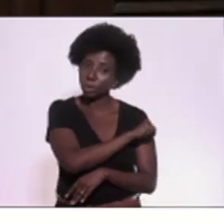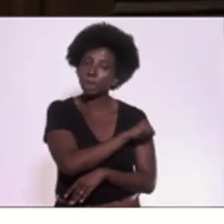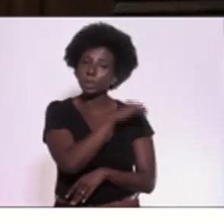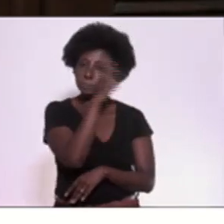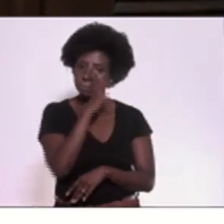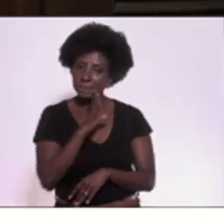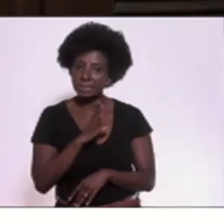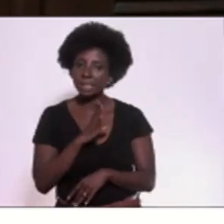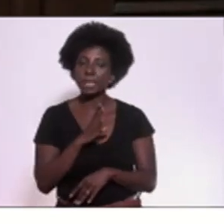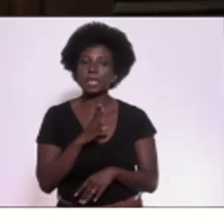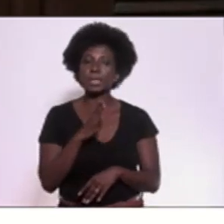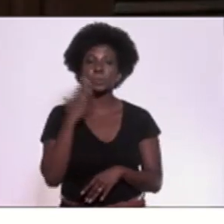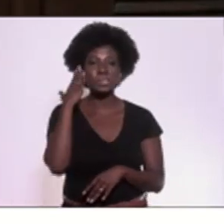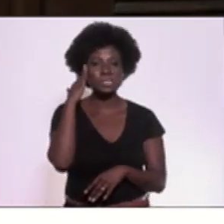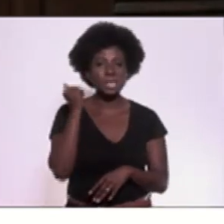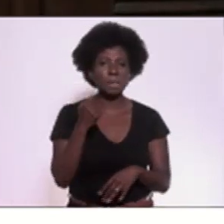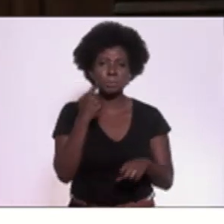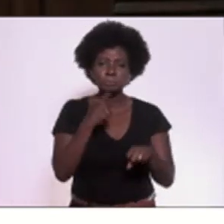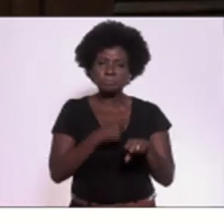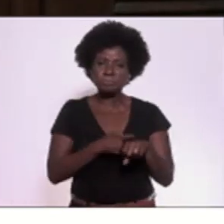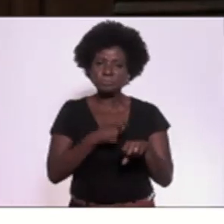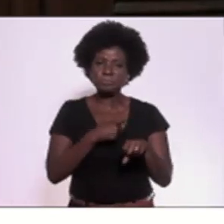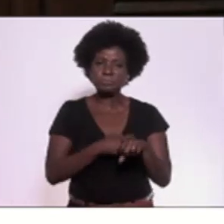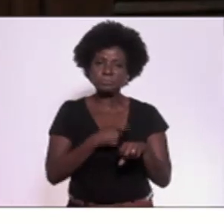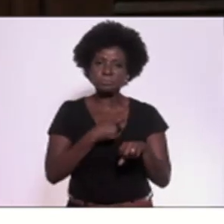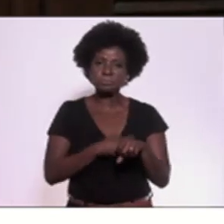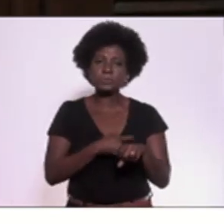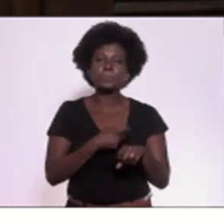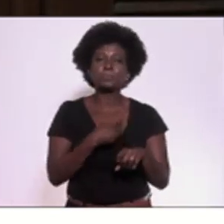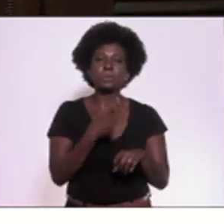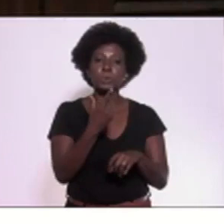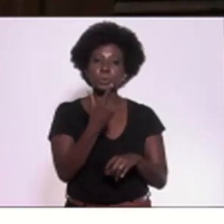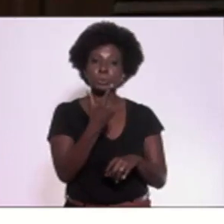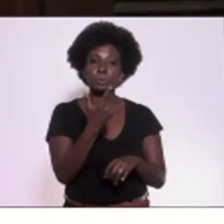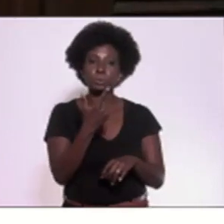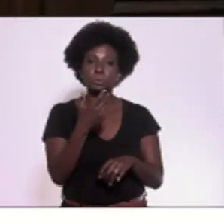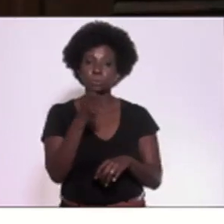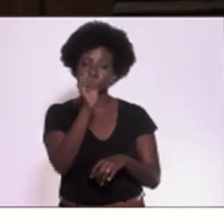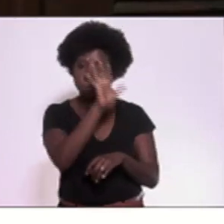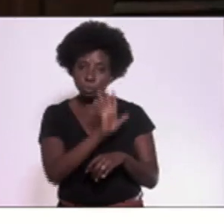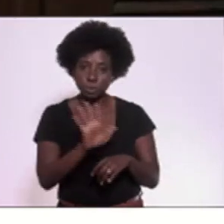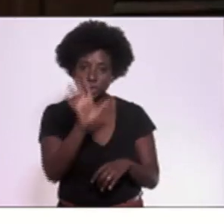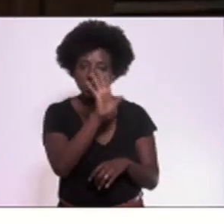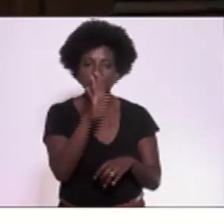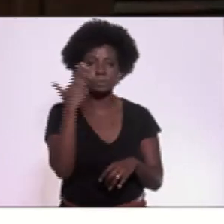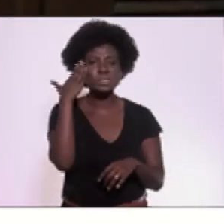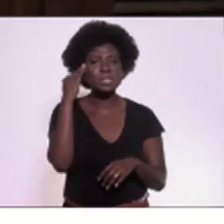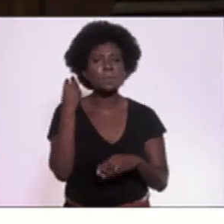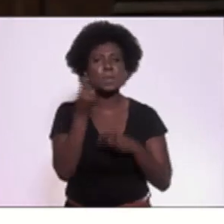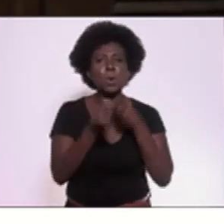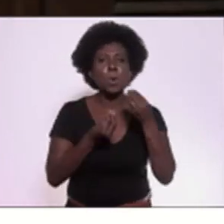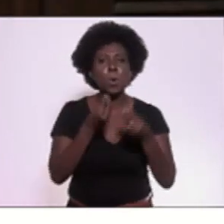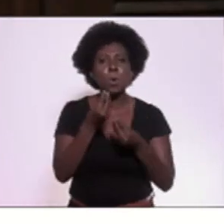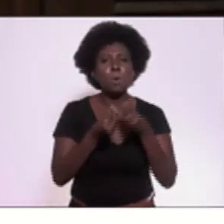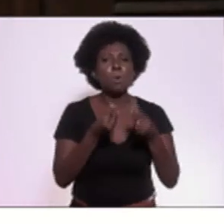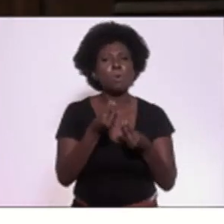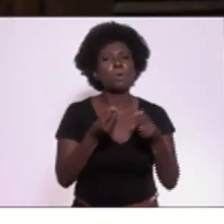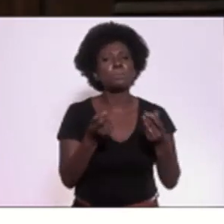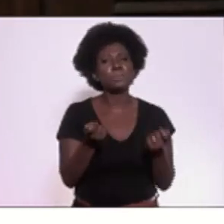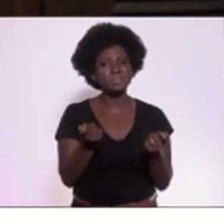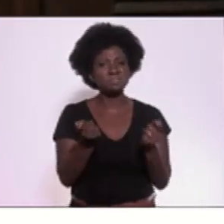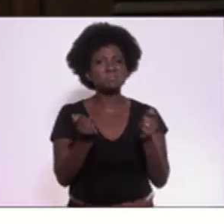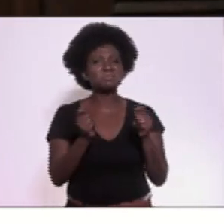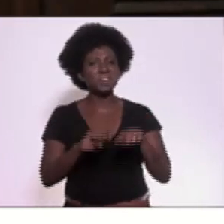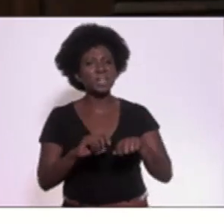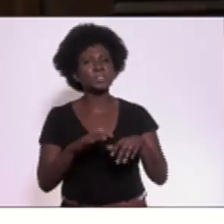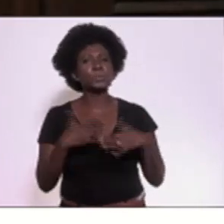país, sabe muito bem o que esses grupos podem produzir de resultado e que o resultado pode